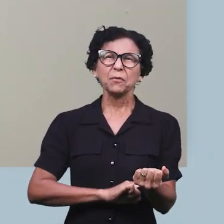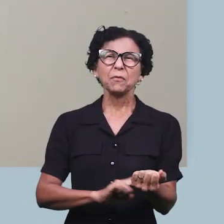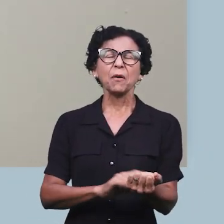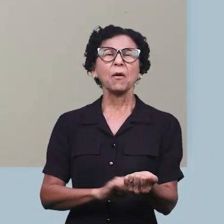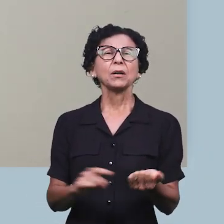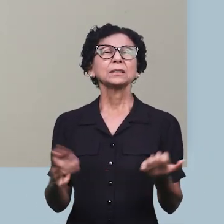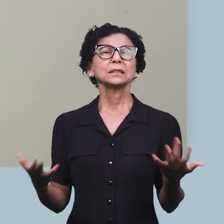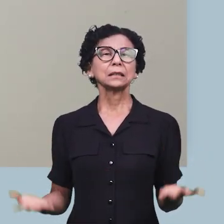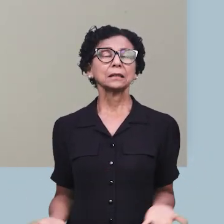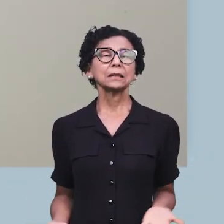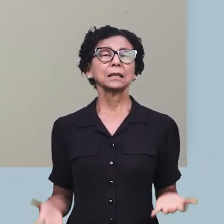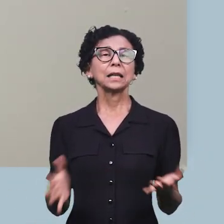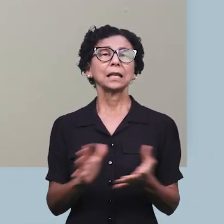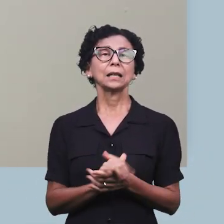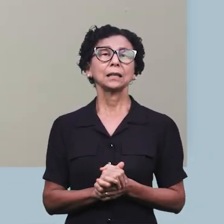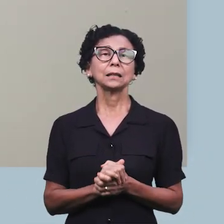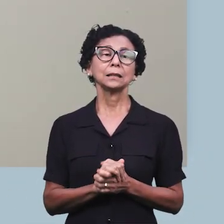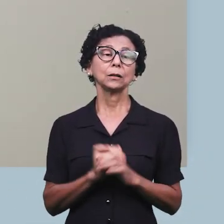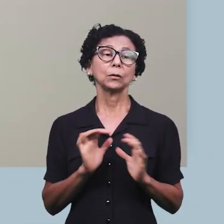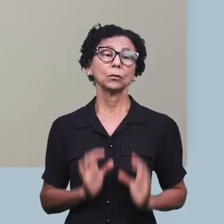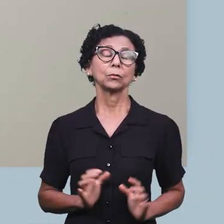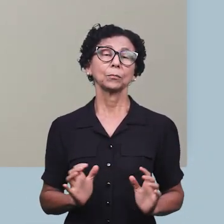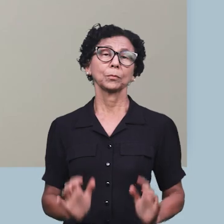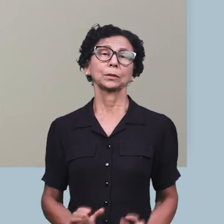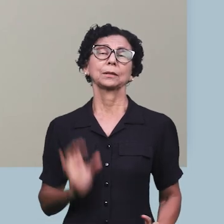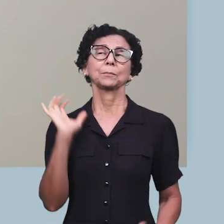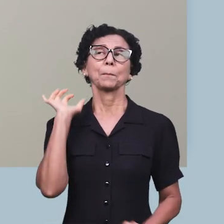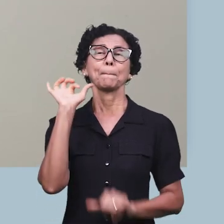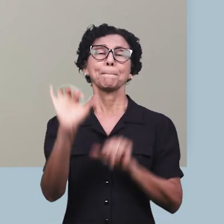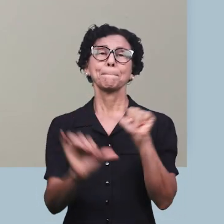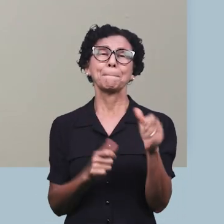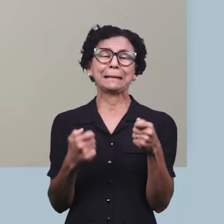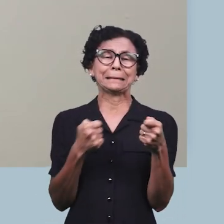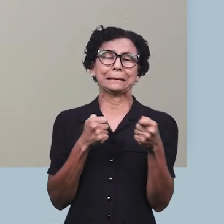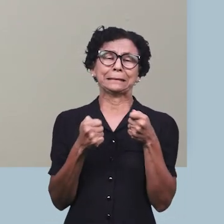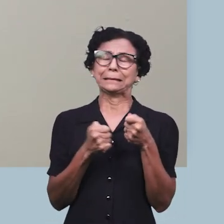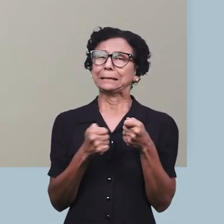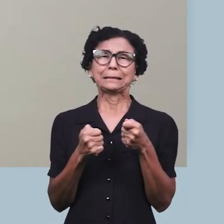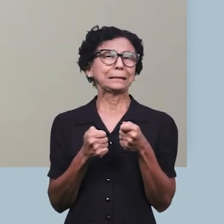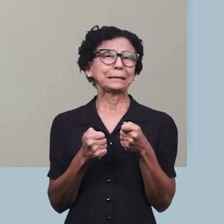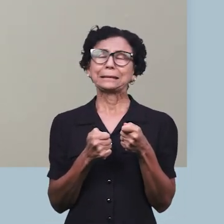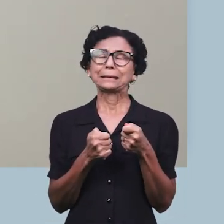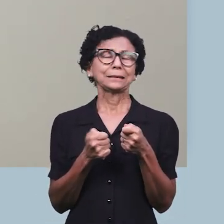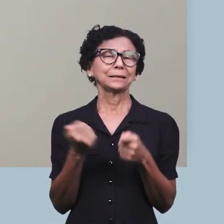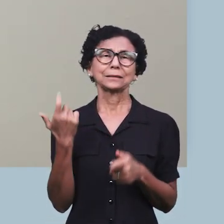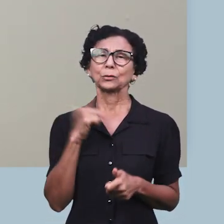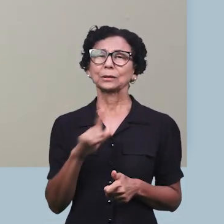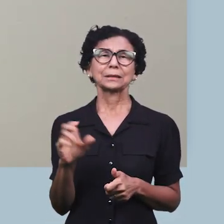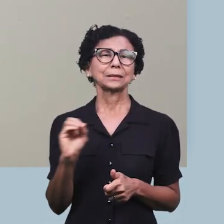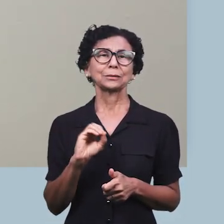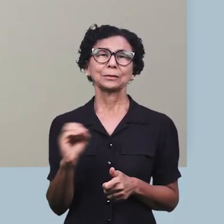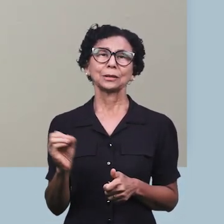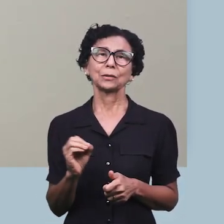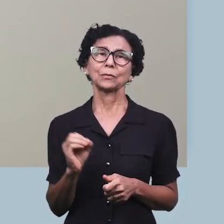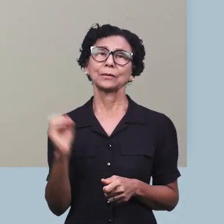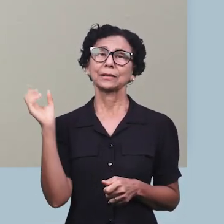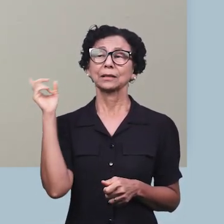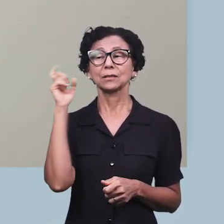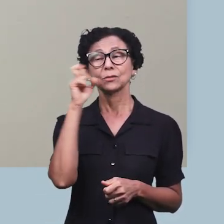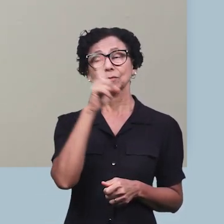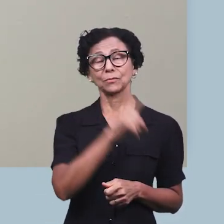esse comportamento que ela não conseguiu se controlar, e a família fica numa situação muito